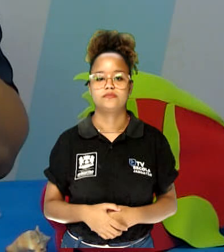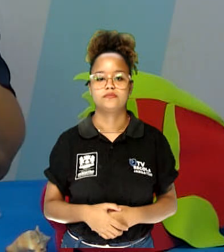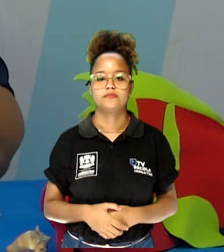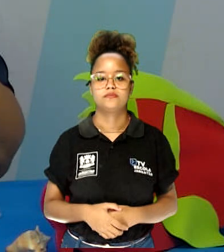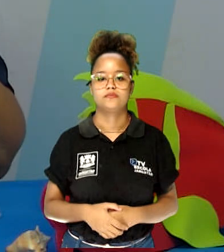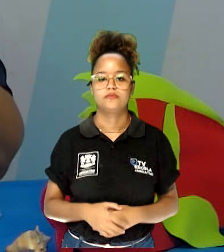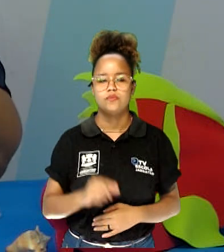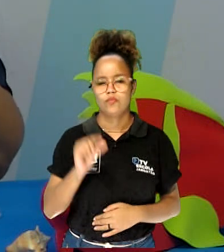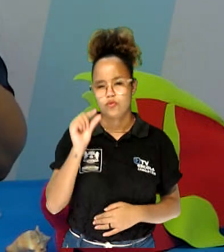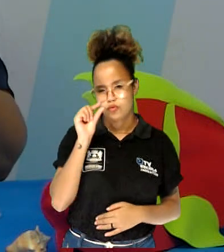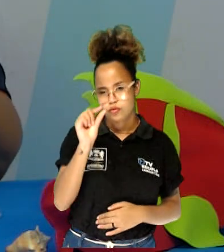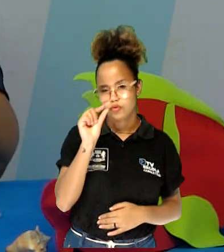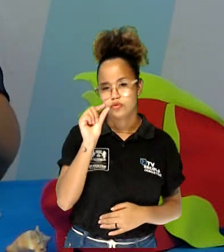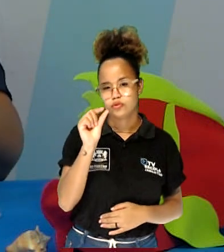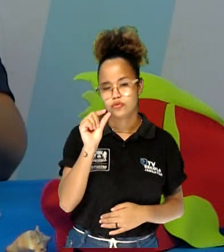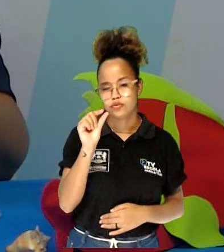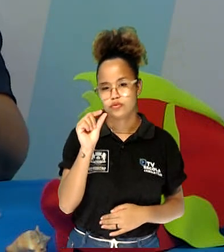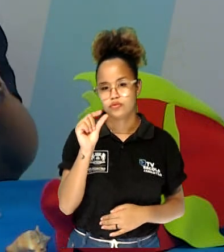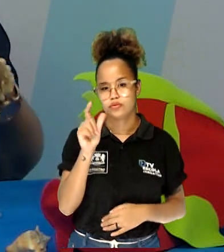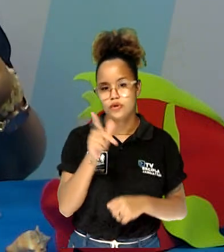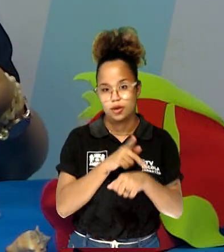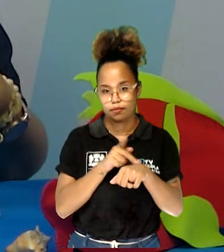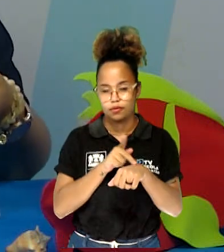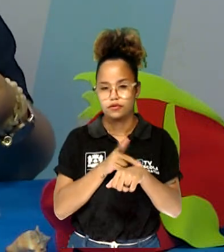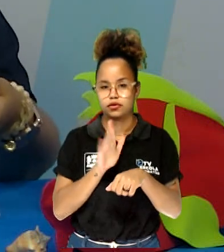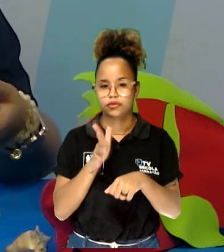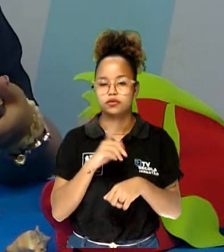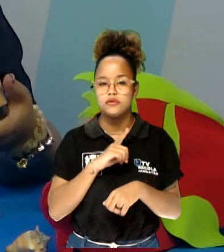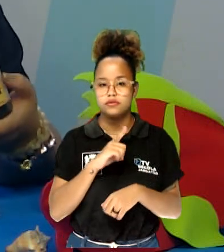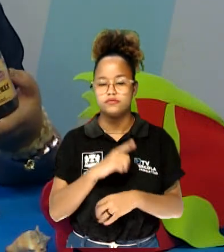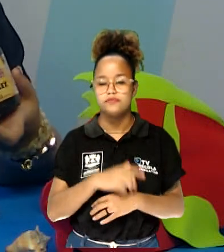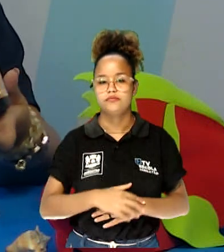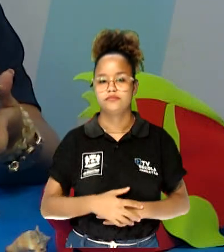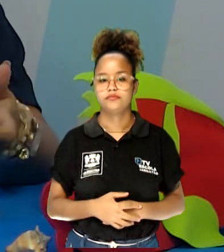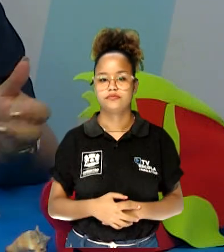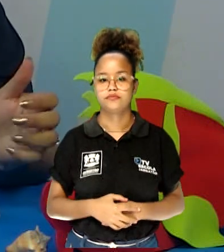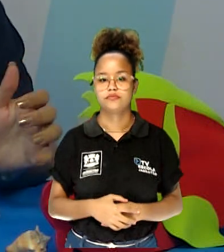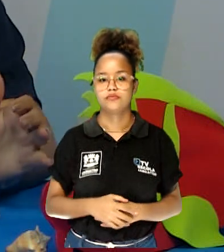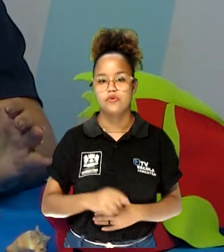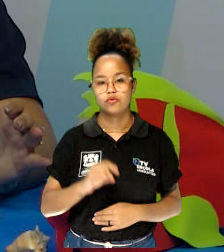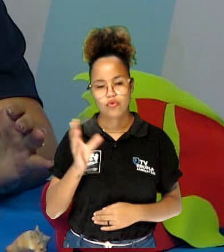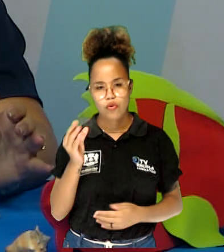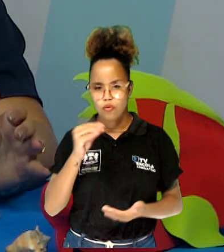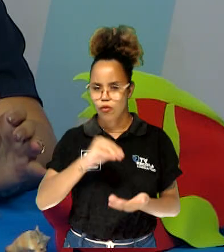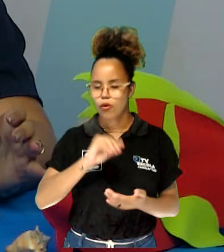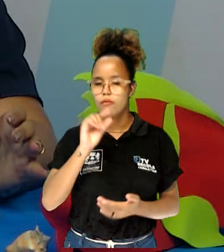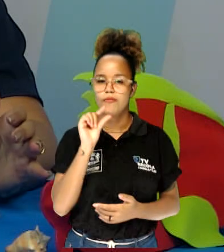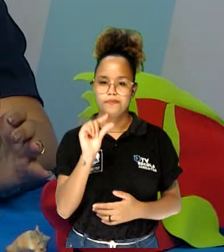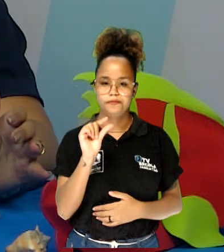pinguinho de tinta preta, que já tem aqui o suficiente. Deixa eu colocar só um pouquinho.